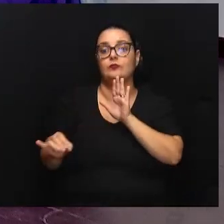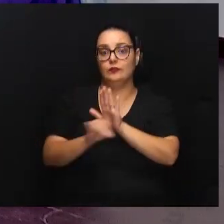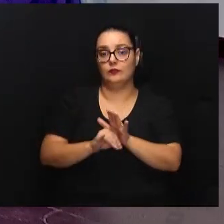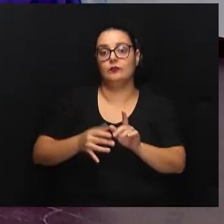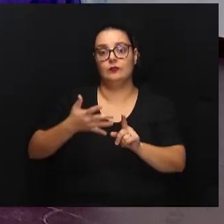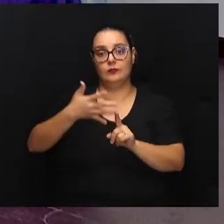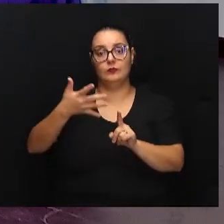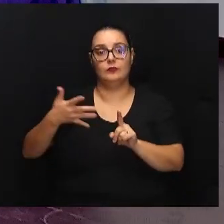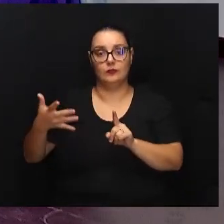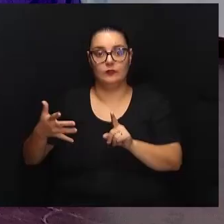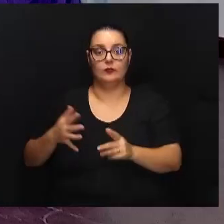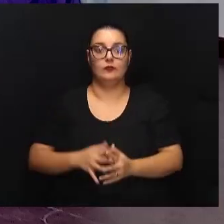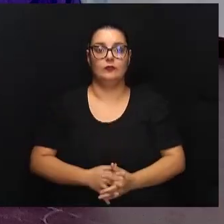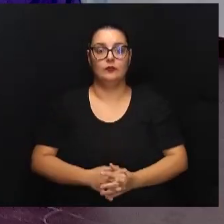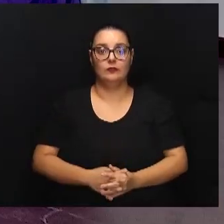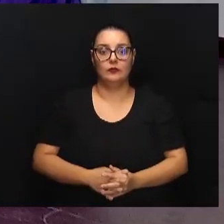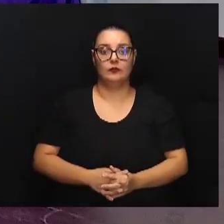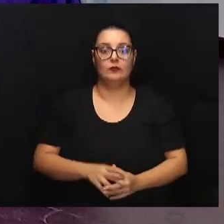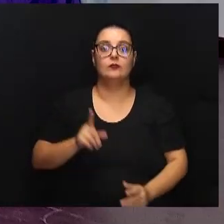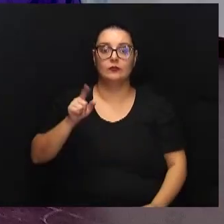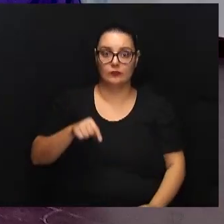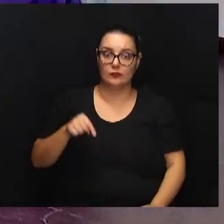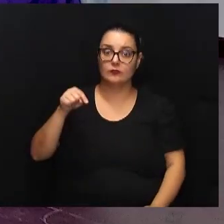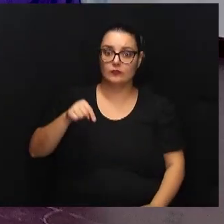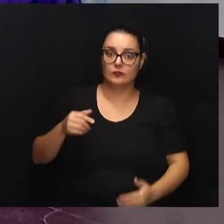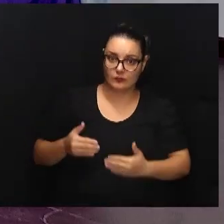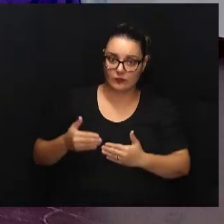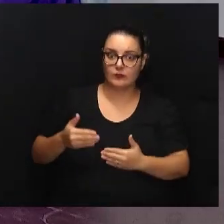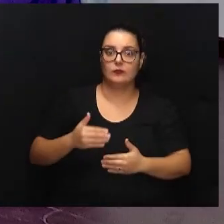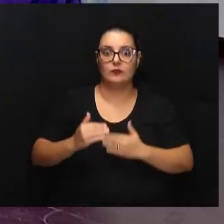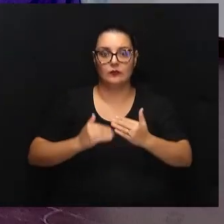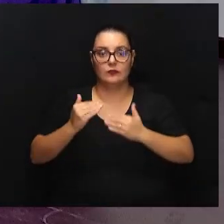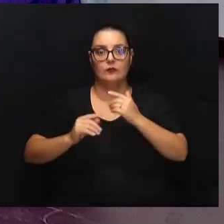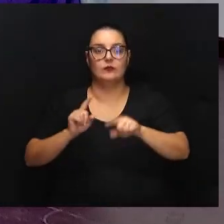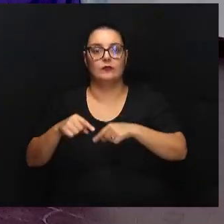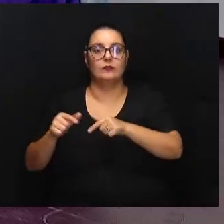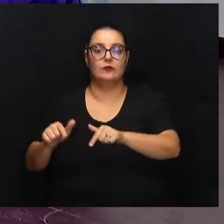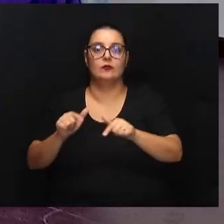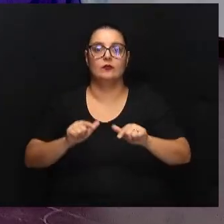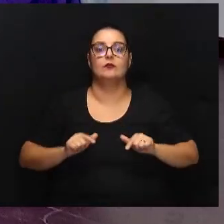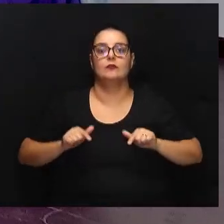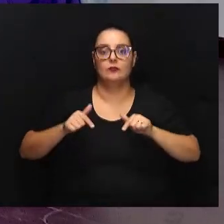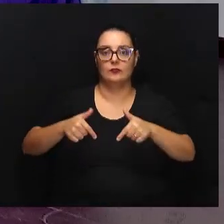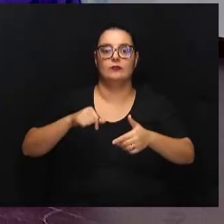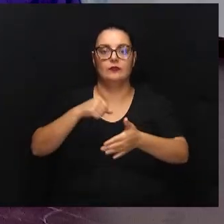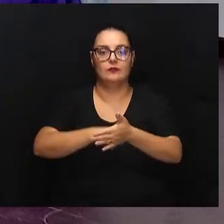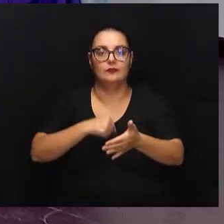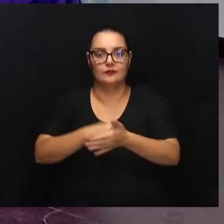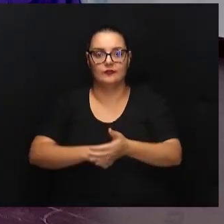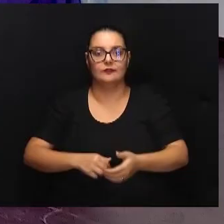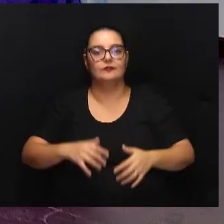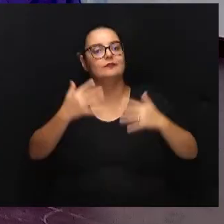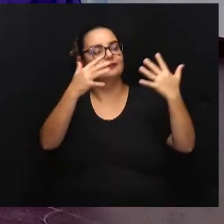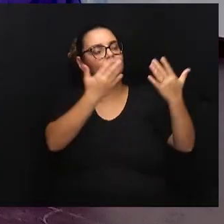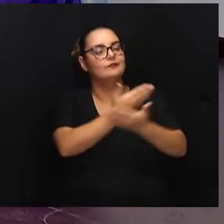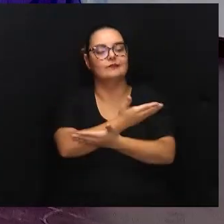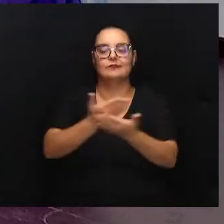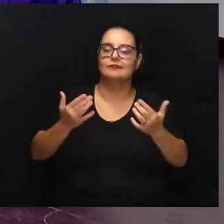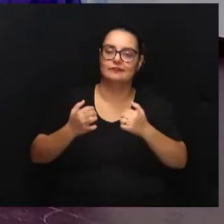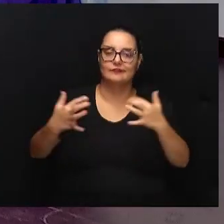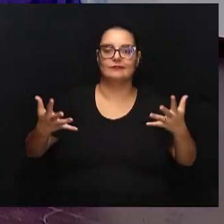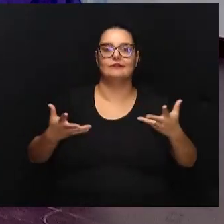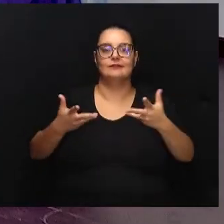as pessoas se identificam com a causa LGBTQIAPN+, e é a partir daí que a gente constrói outros espaços de luta.